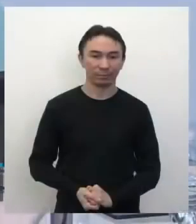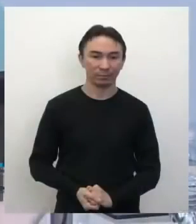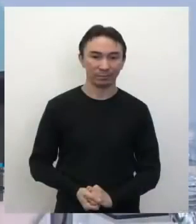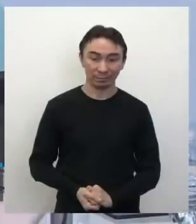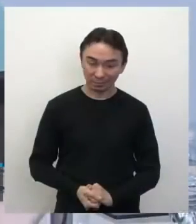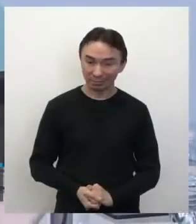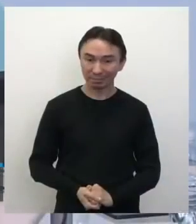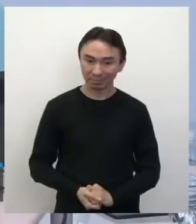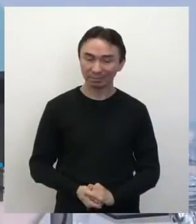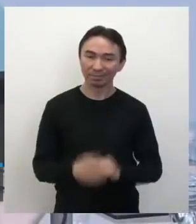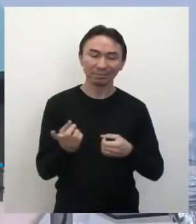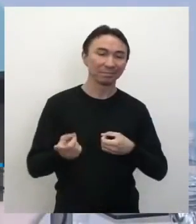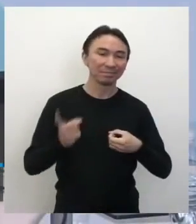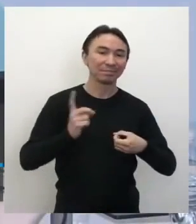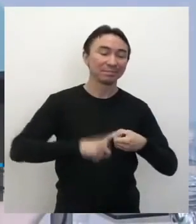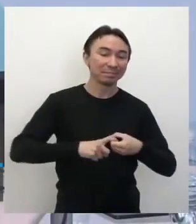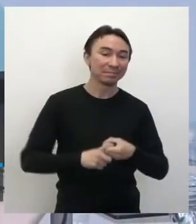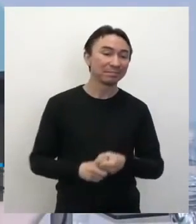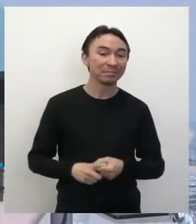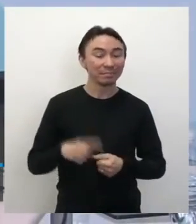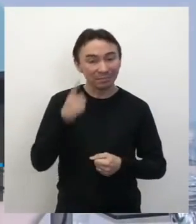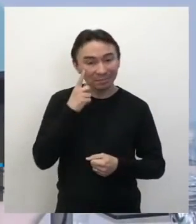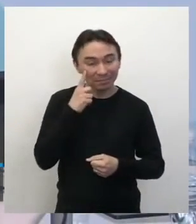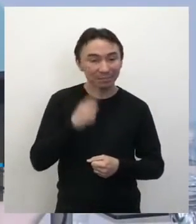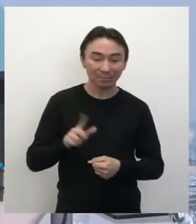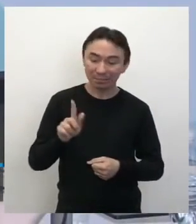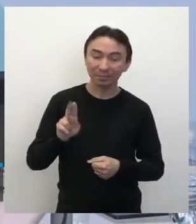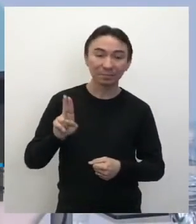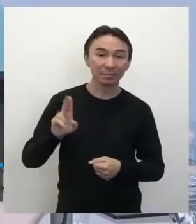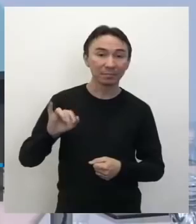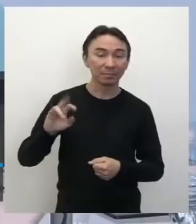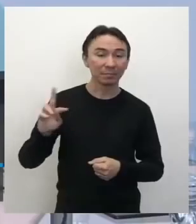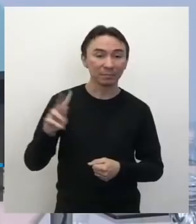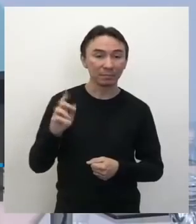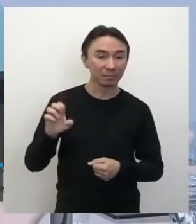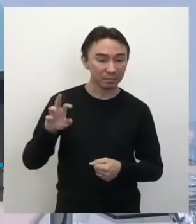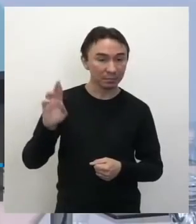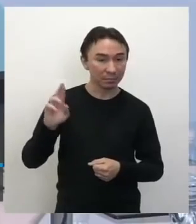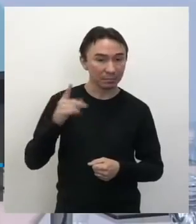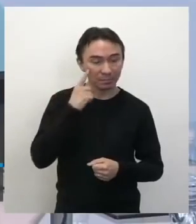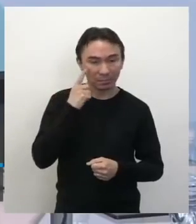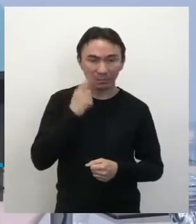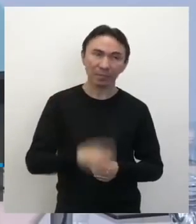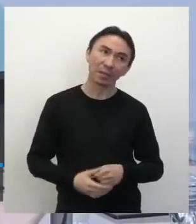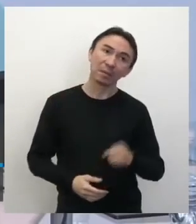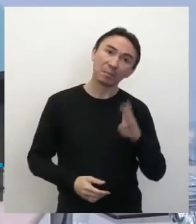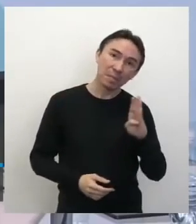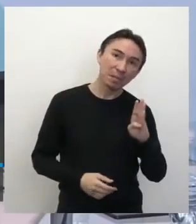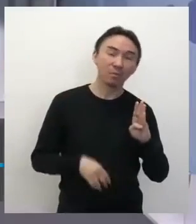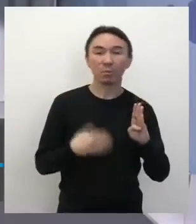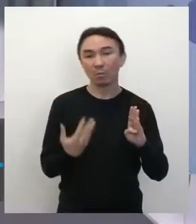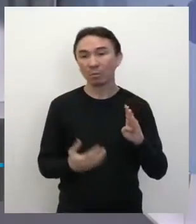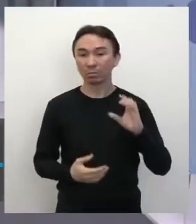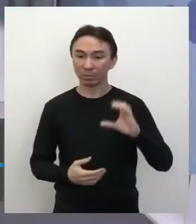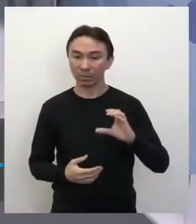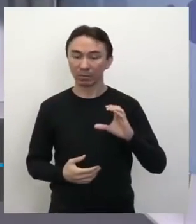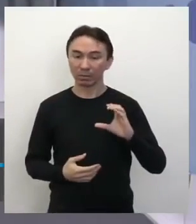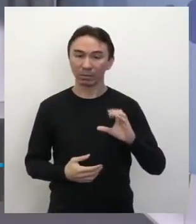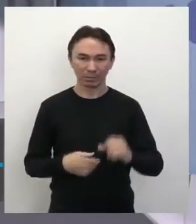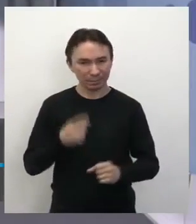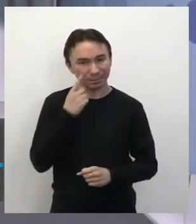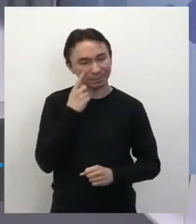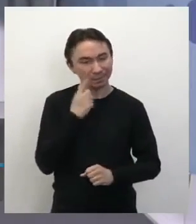We are back, voltamos aqui. And Guilherme, da Pro Júlia, mandou pra gente B and C. Vamos ver se é isso mesmo? Ok,